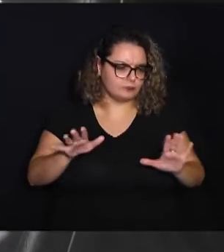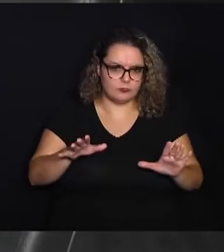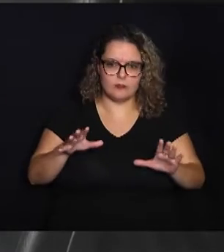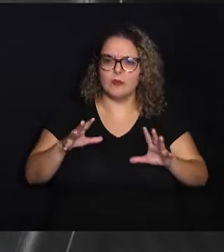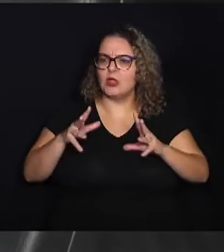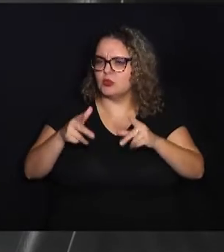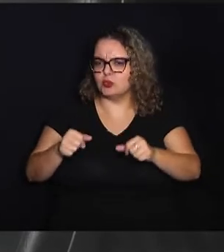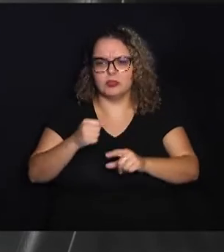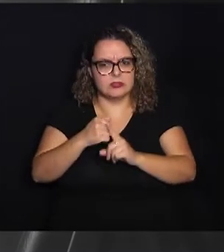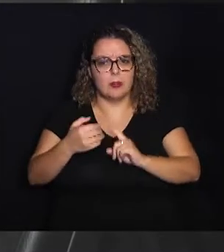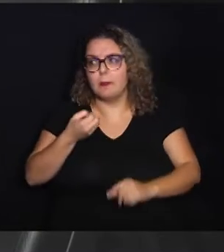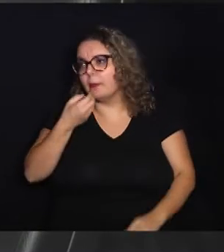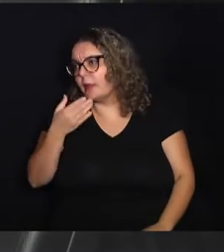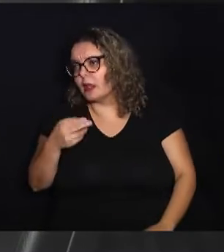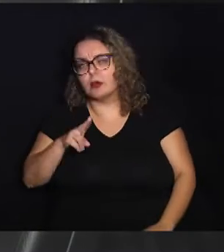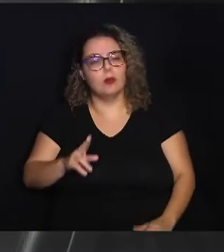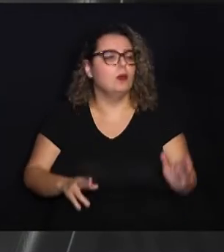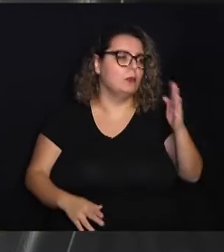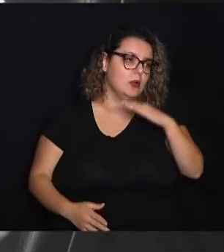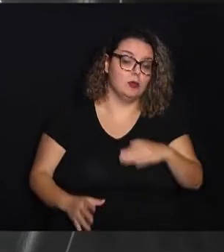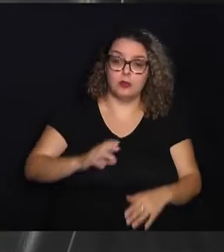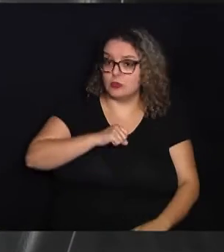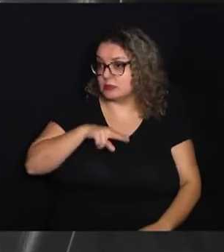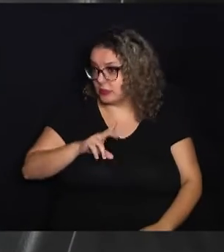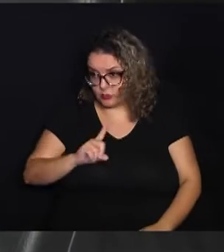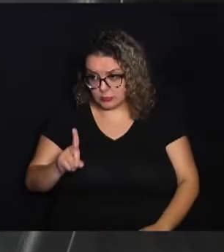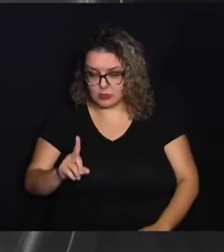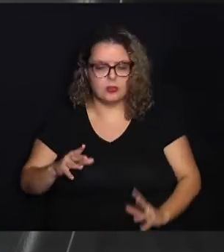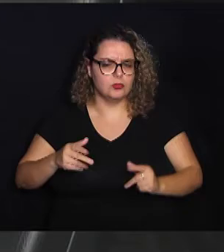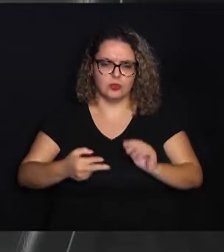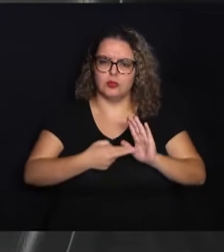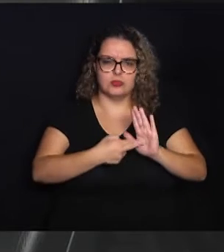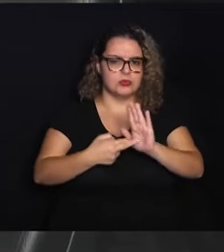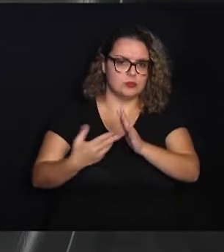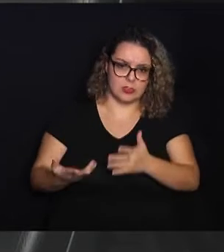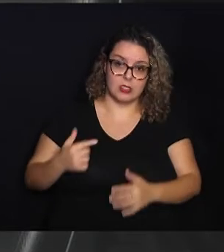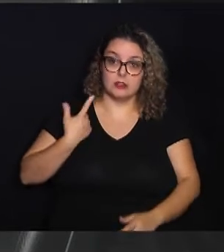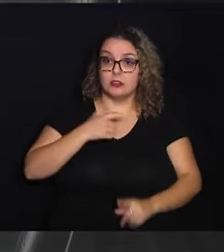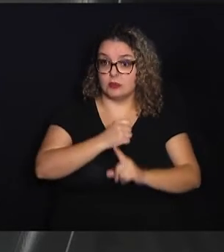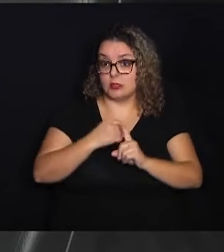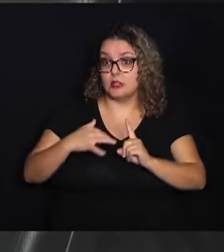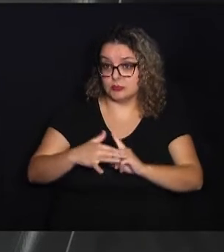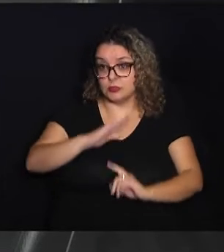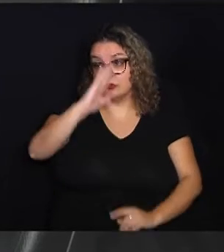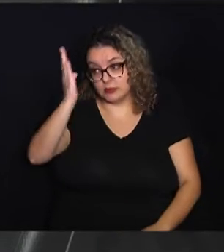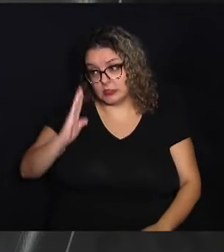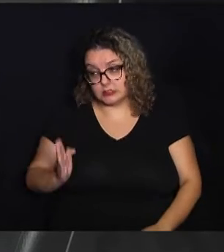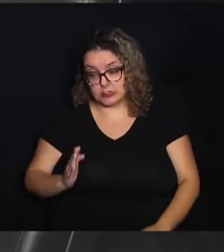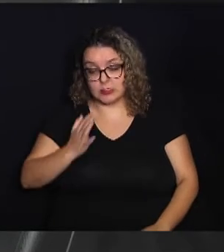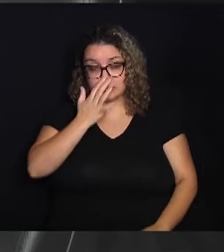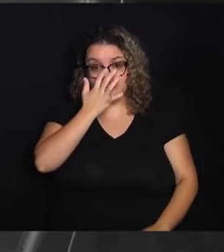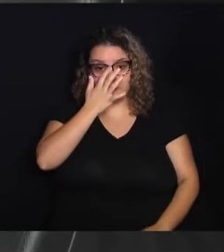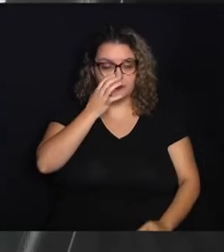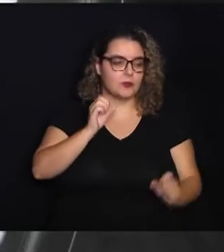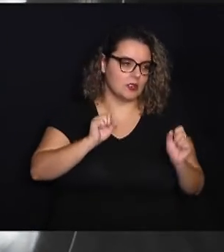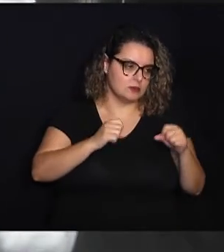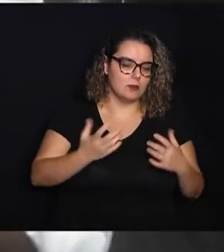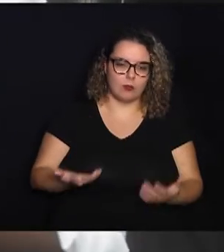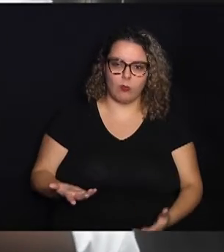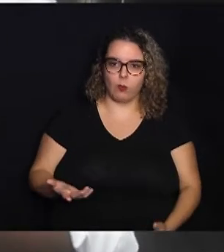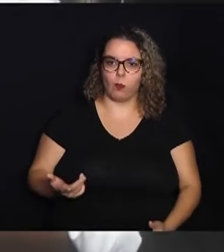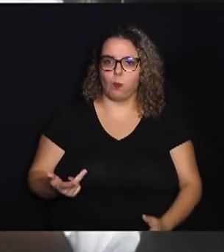ou mal, né, as pessoas gostando ou não, como eu disse, está todo mundo representado aqui da nossa sociedade brasileira. Sim. E nesse sentido,